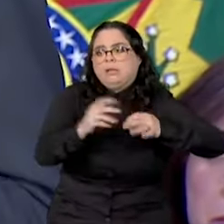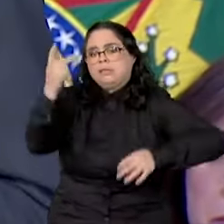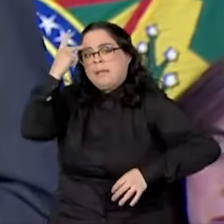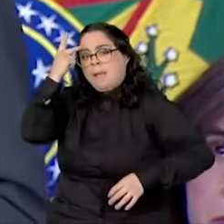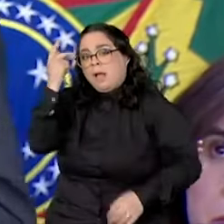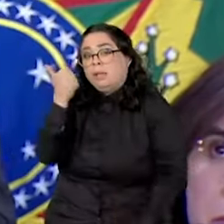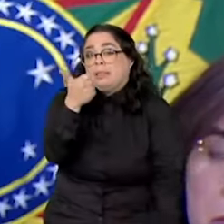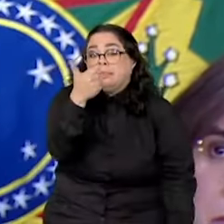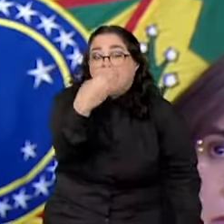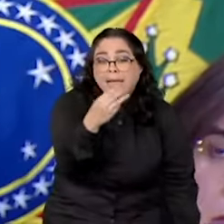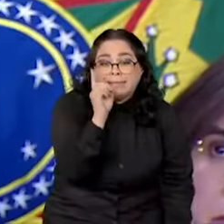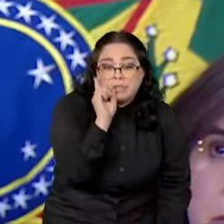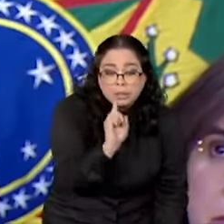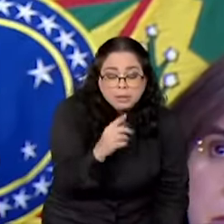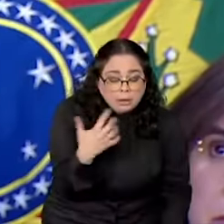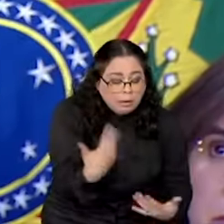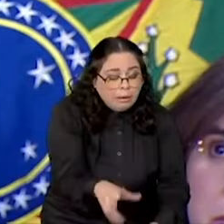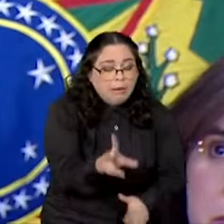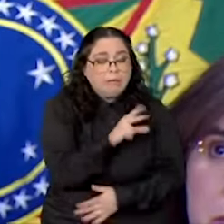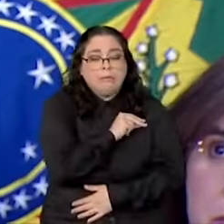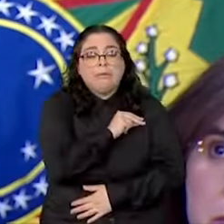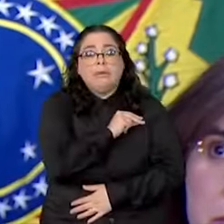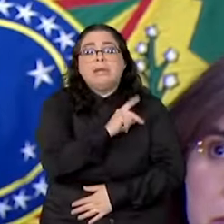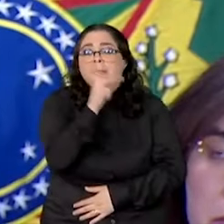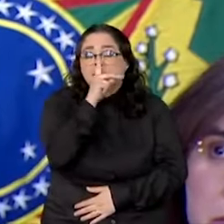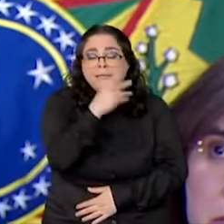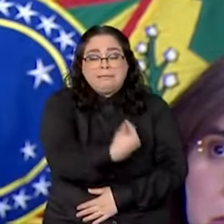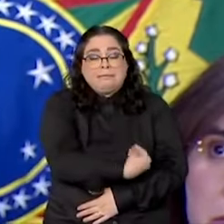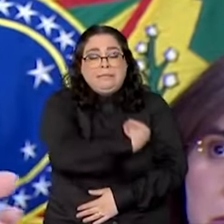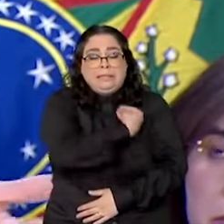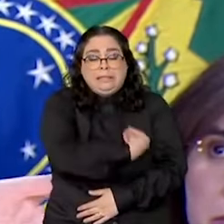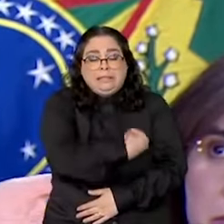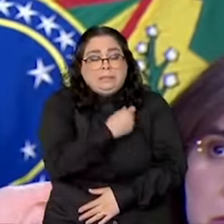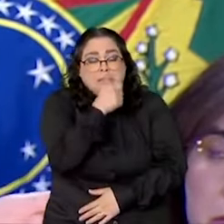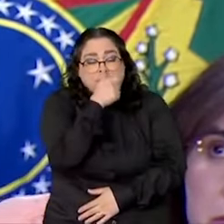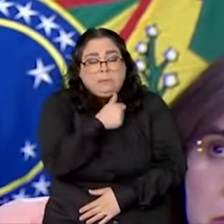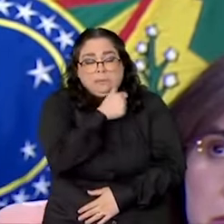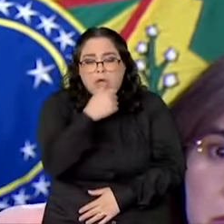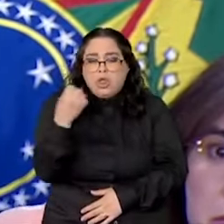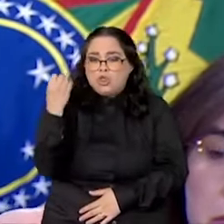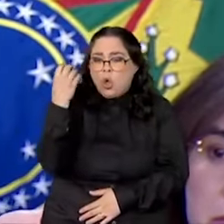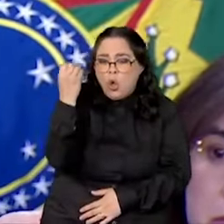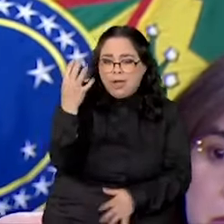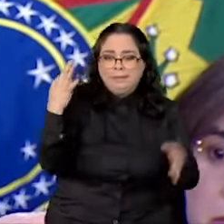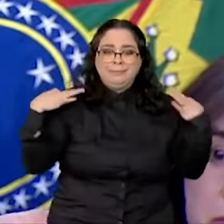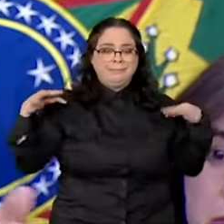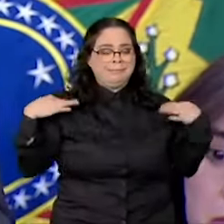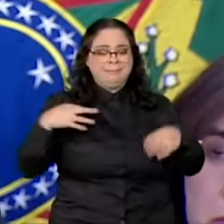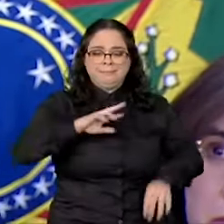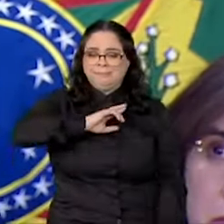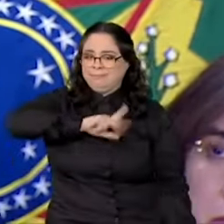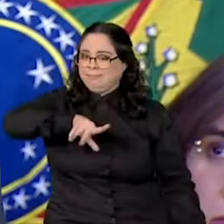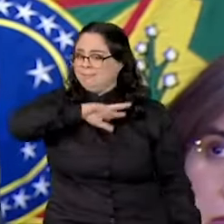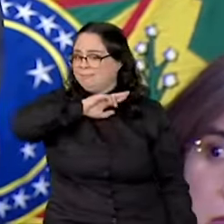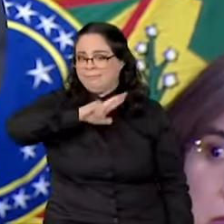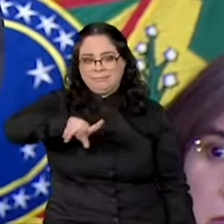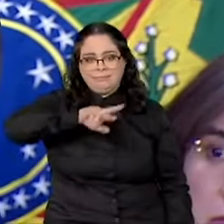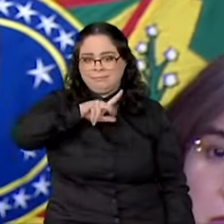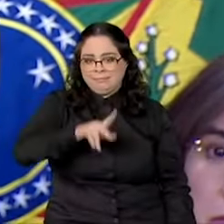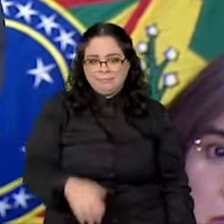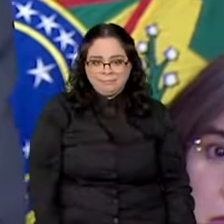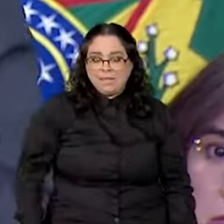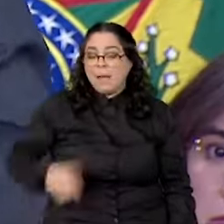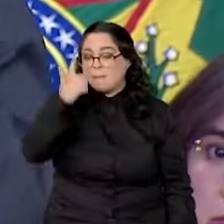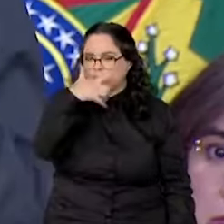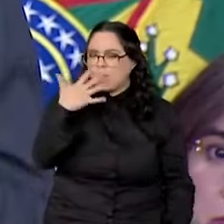depois de 13 dias, aquilo era a viagem da sobrevivência, não era uma viagem de turismo. Mas quando o cara quer viajar